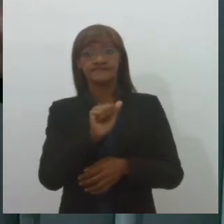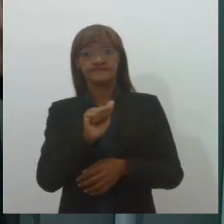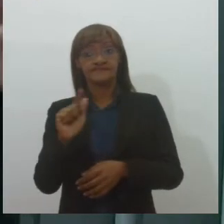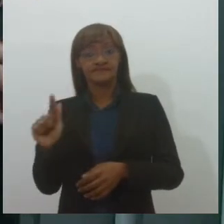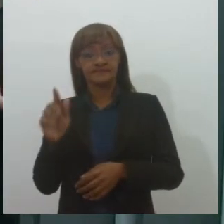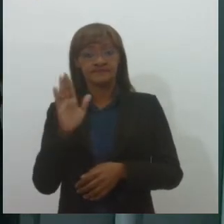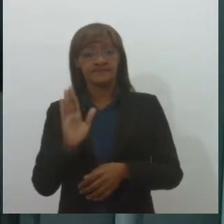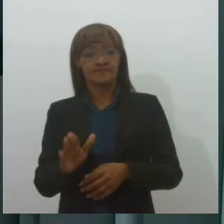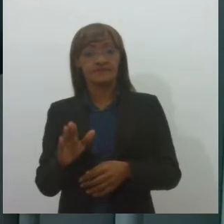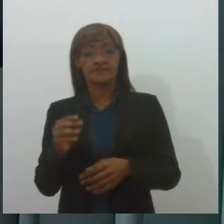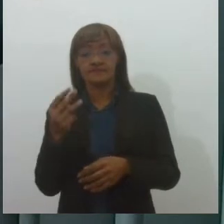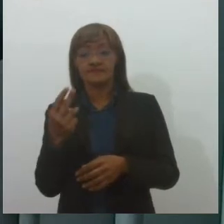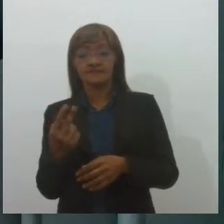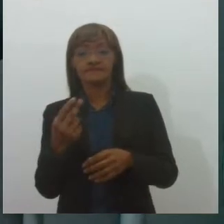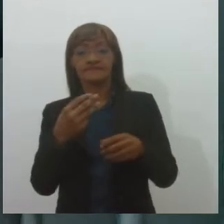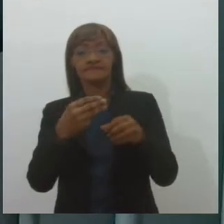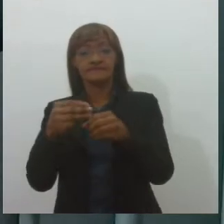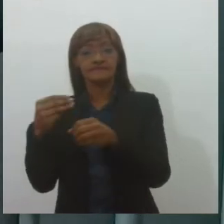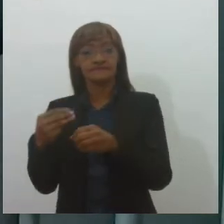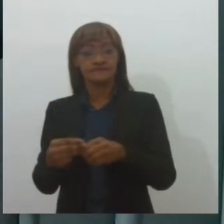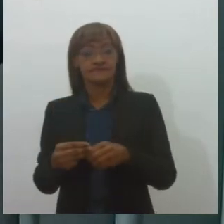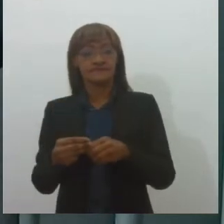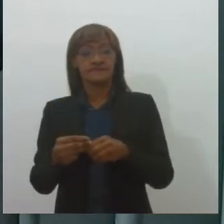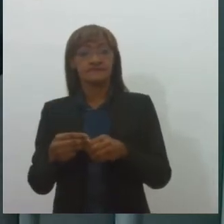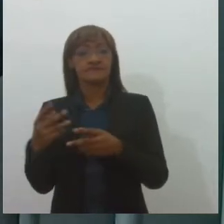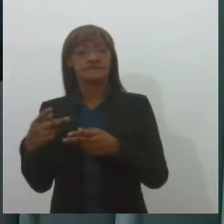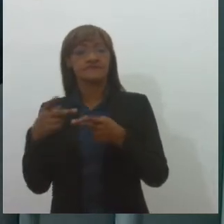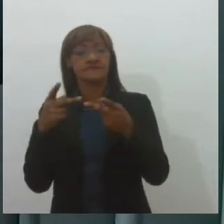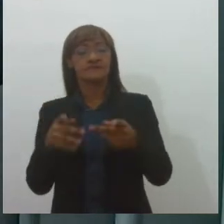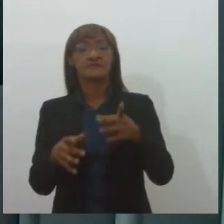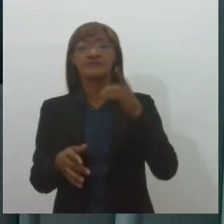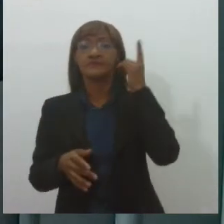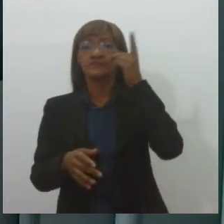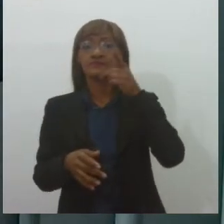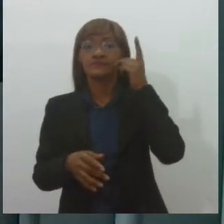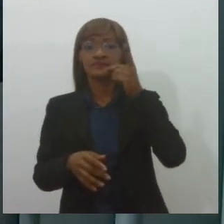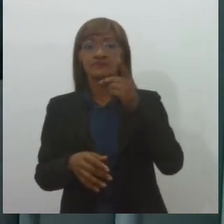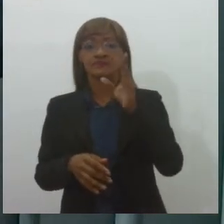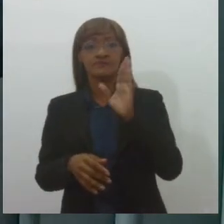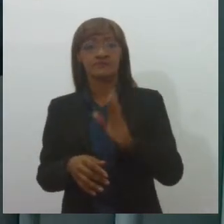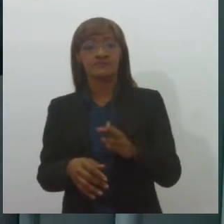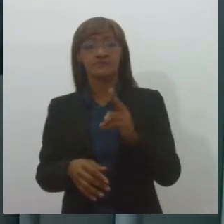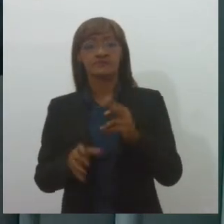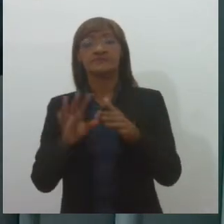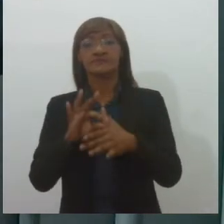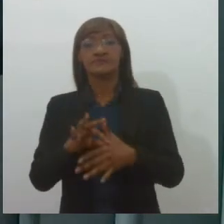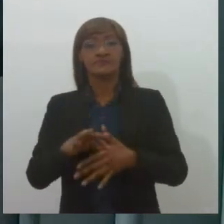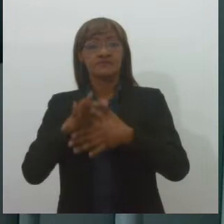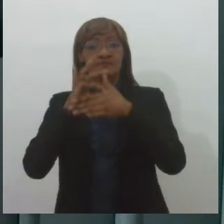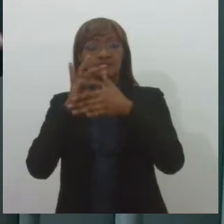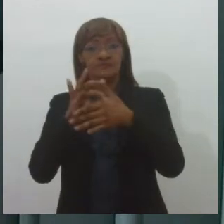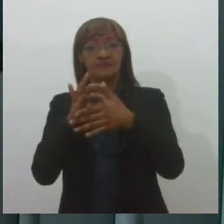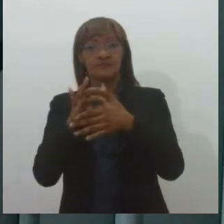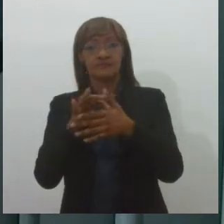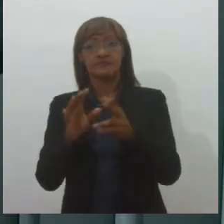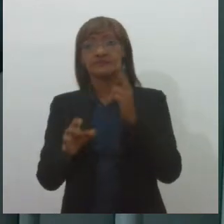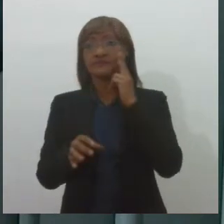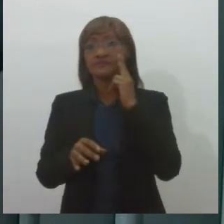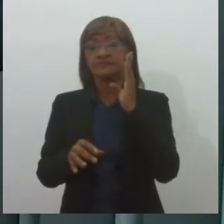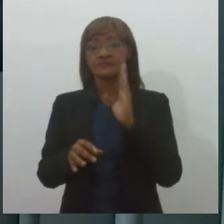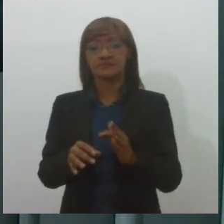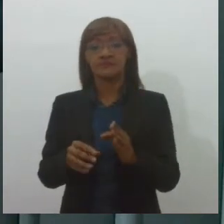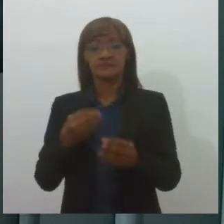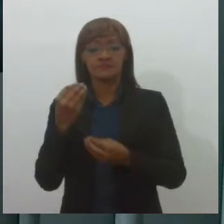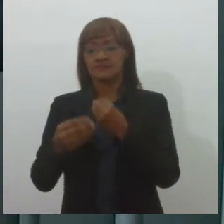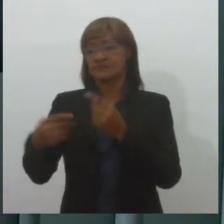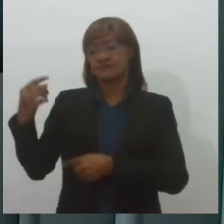de dois municípios da grande Aracaju fizeram uma visita ao Deputado Zezinho Sobral líder do Governo na alese eles trataram sobre